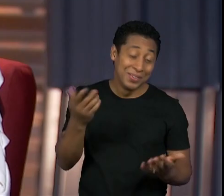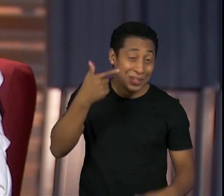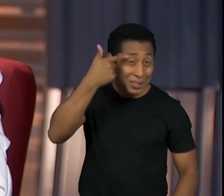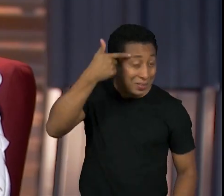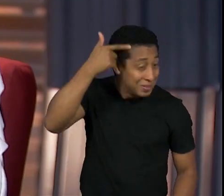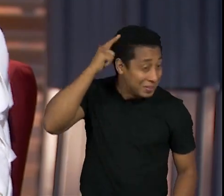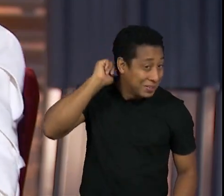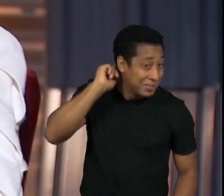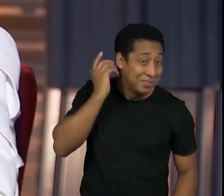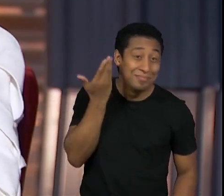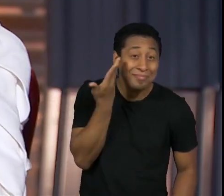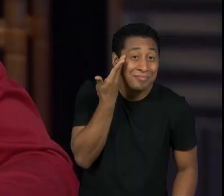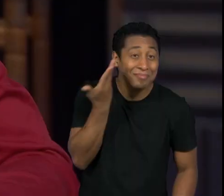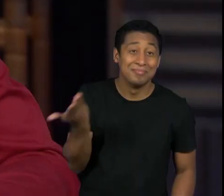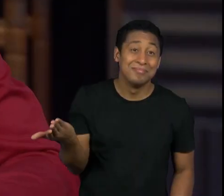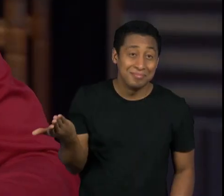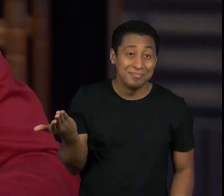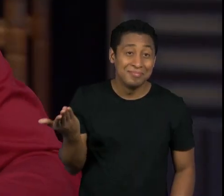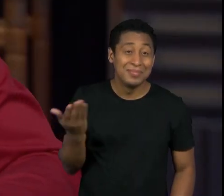conversa.